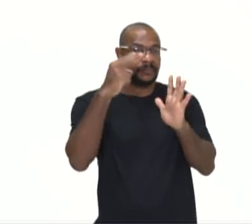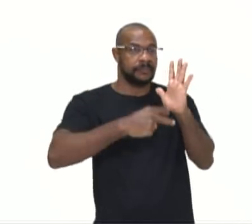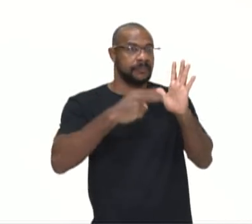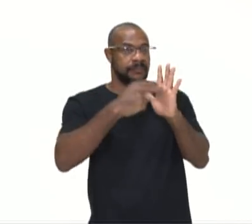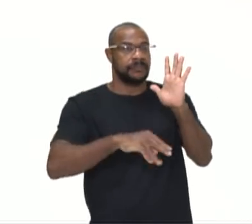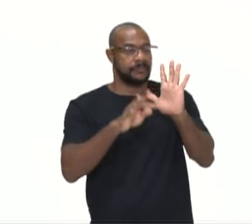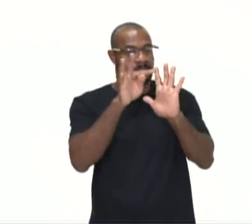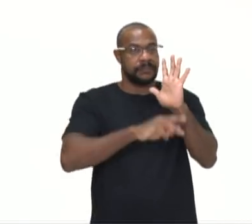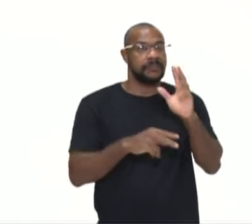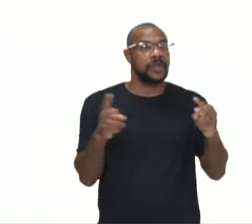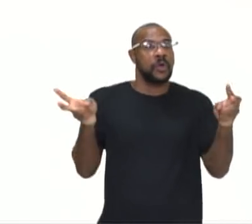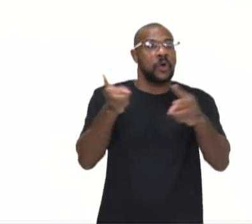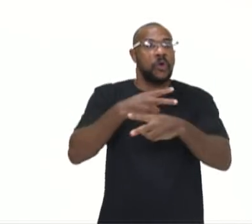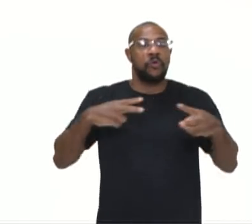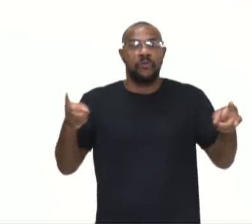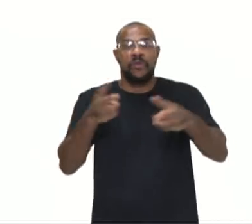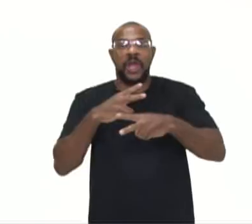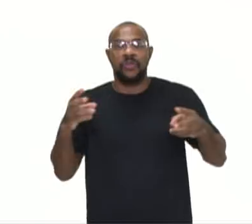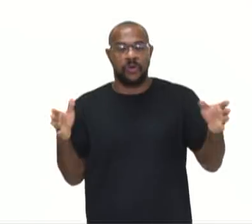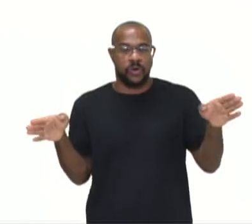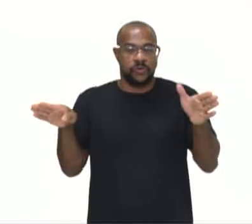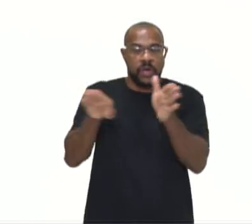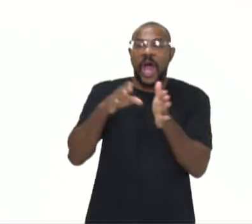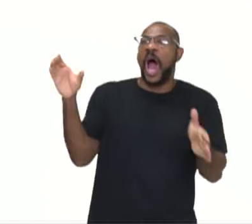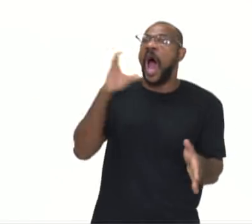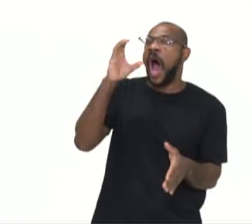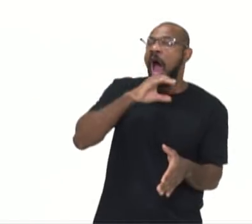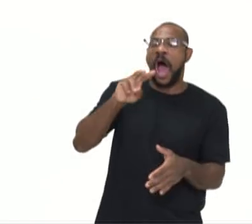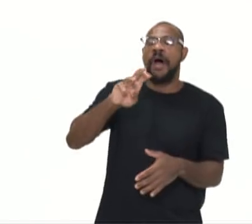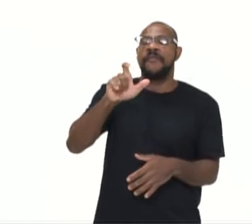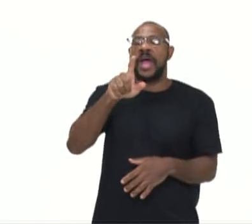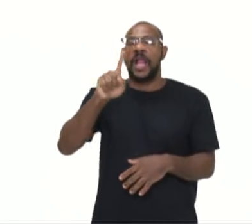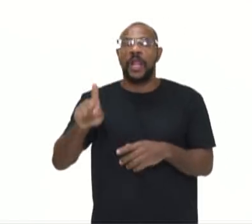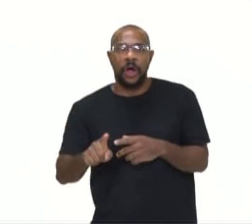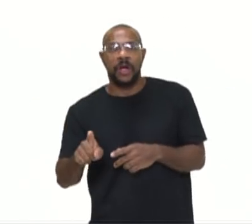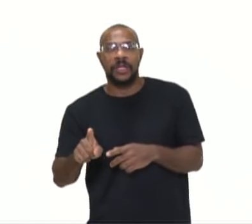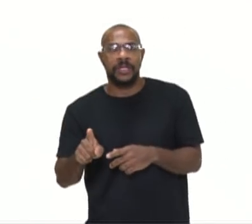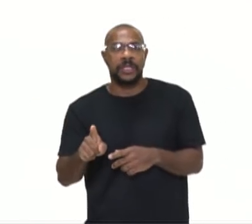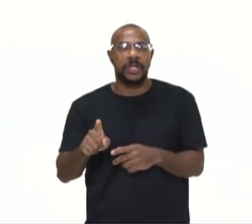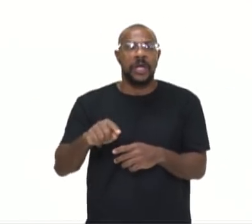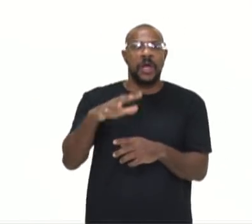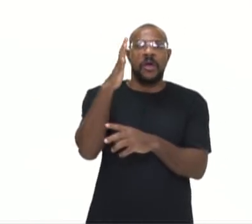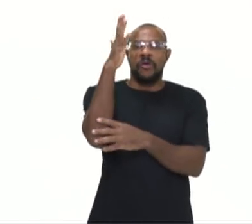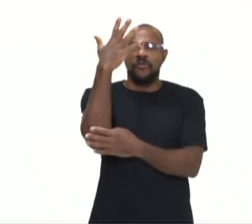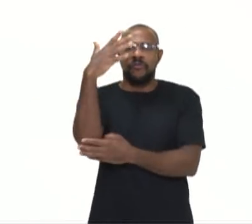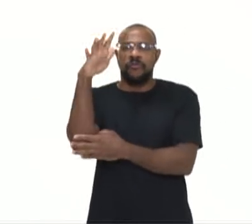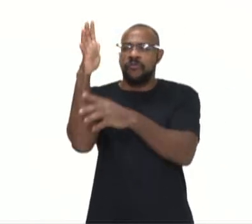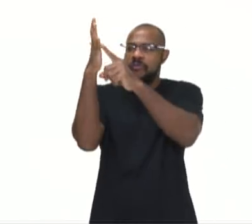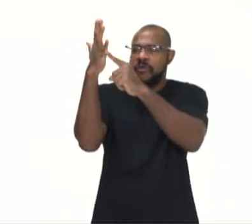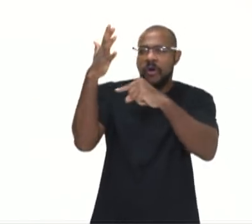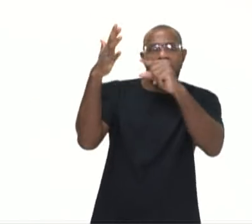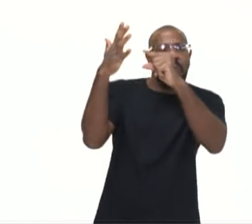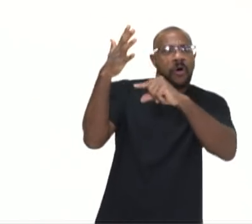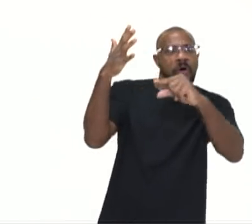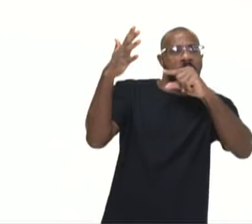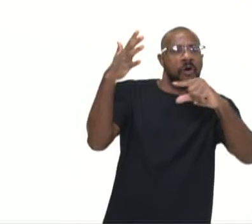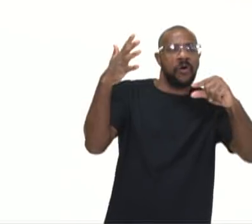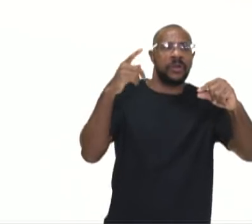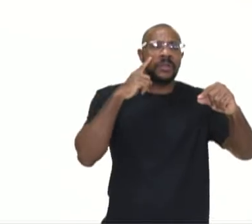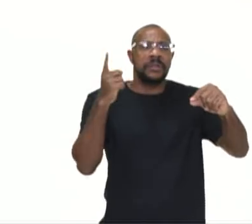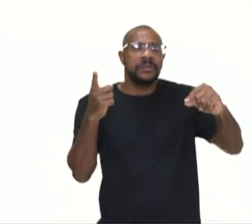O vento vem vindo veloz, voam folhas, gravetos, troncos. A palavra